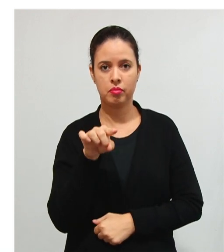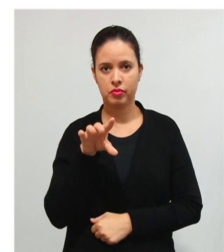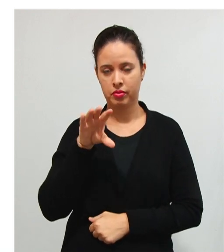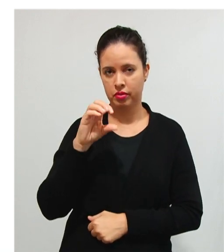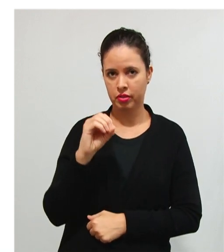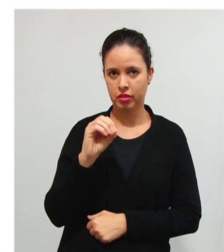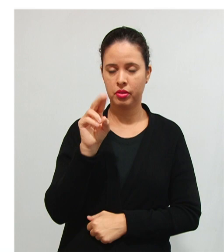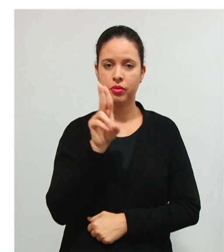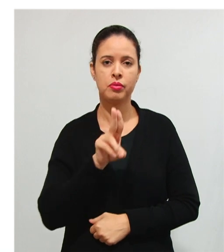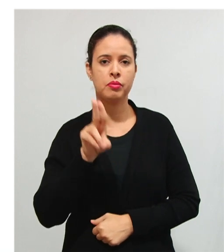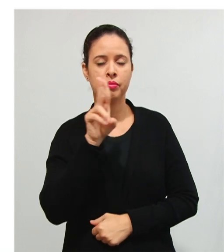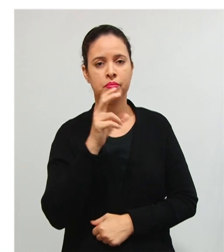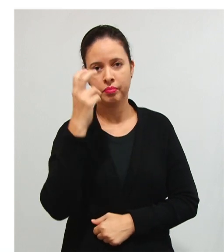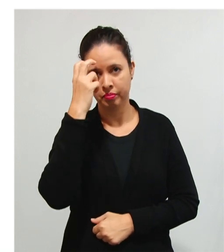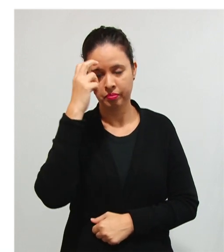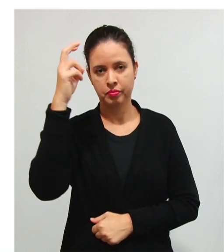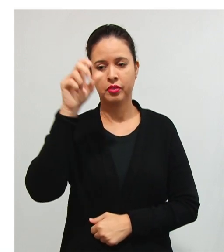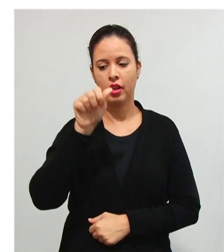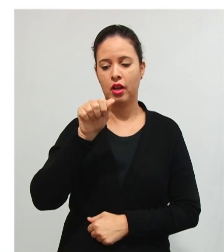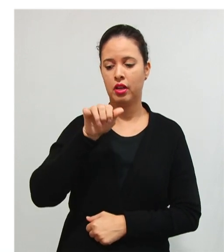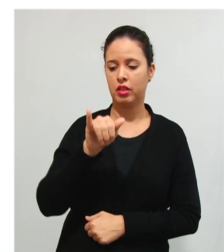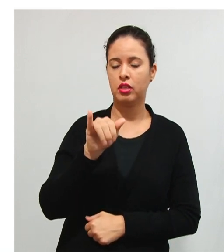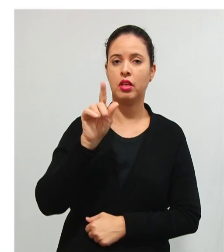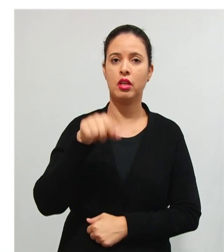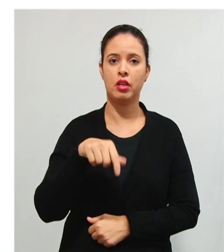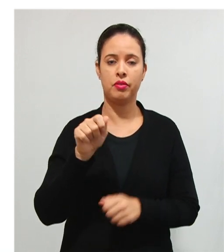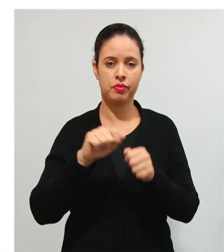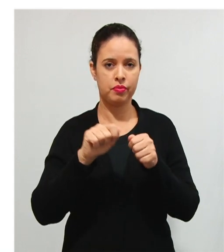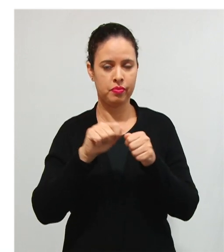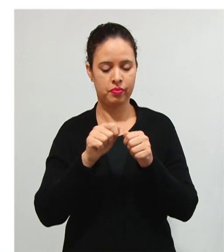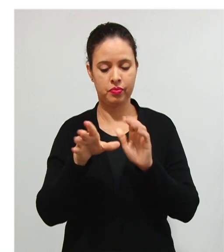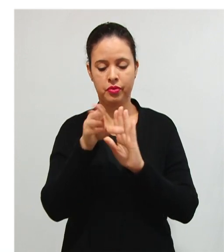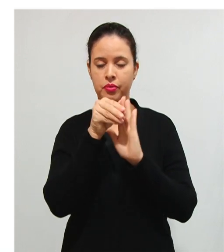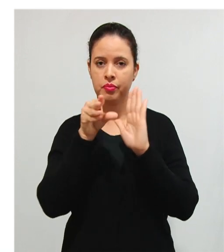o uso dessa inteligência artificial para a produção de conteúdos